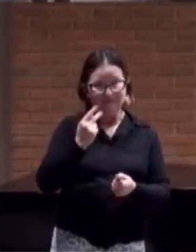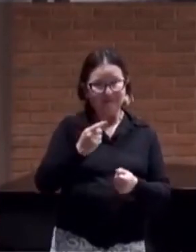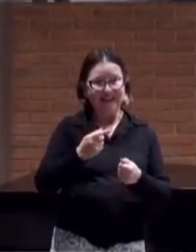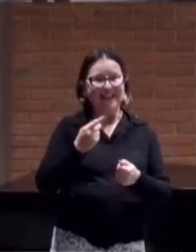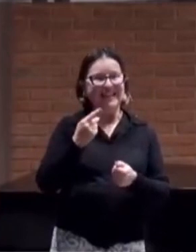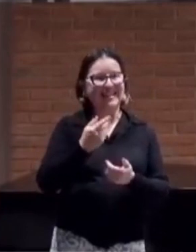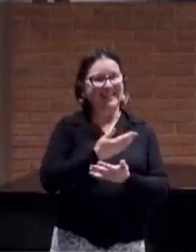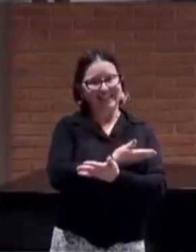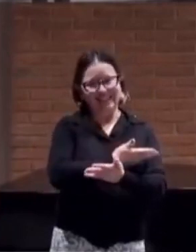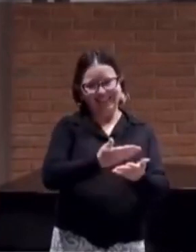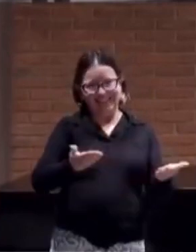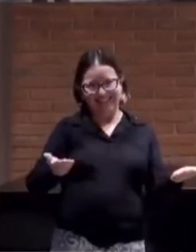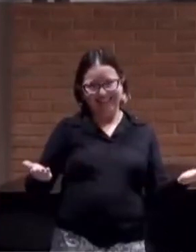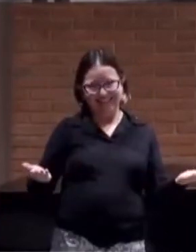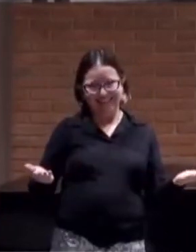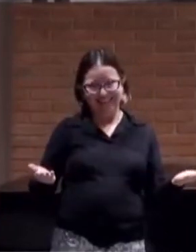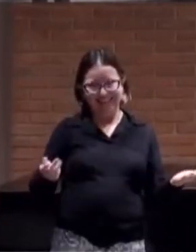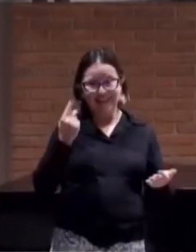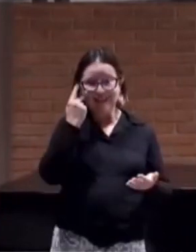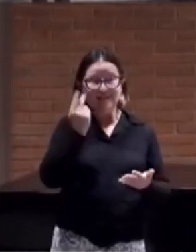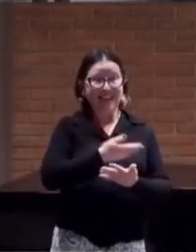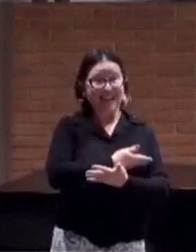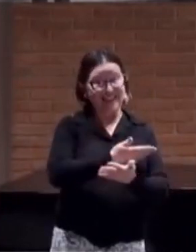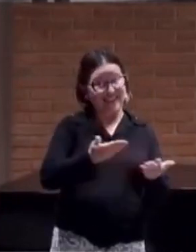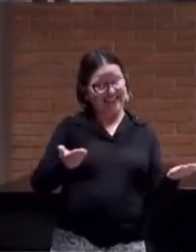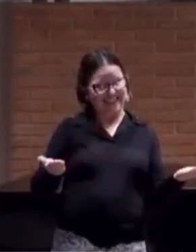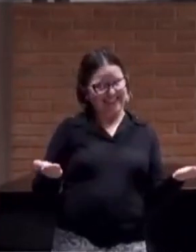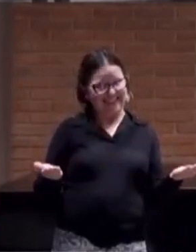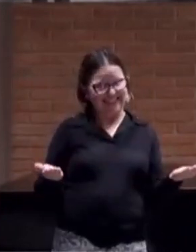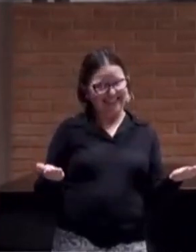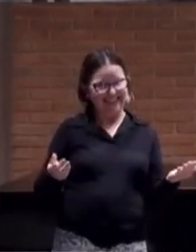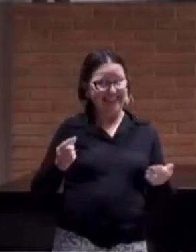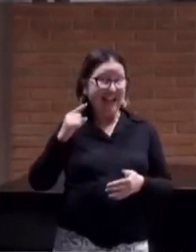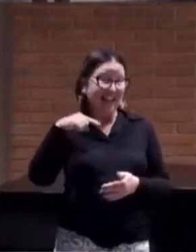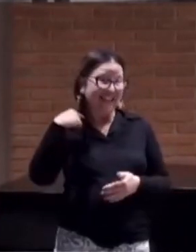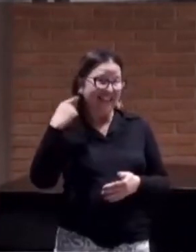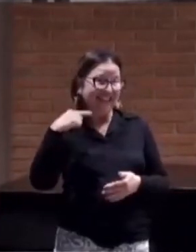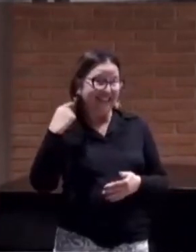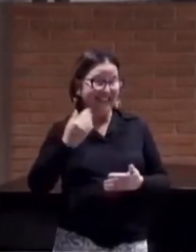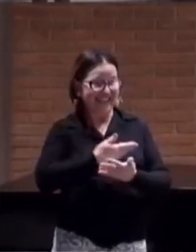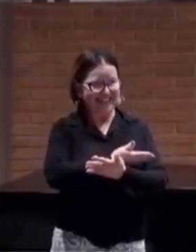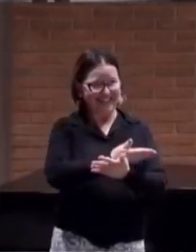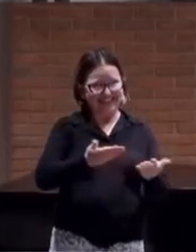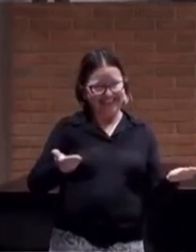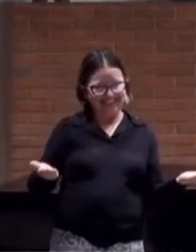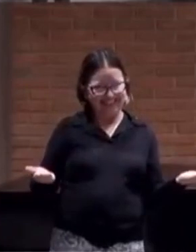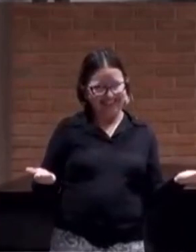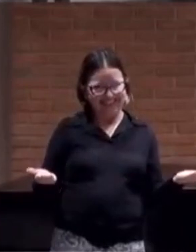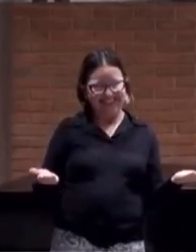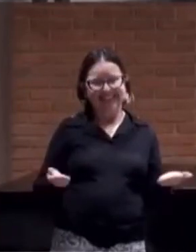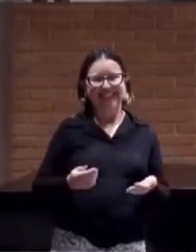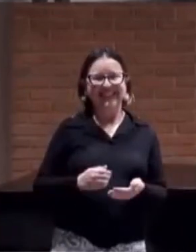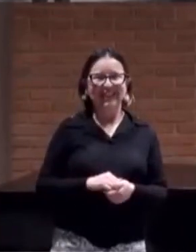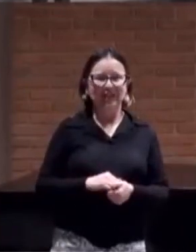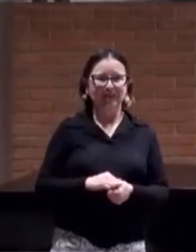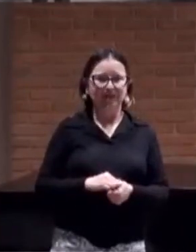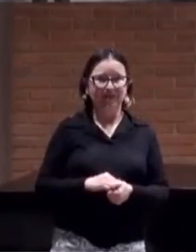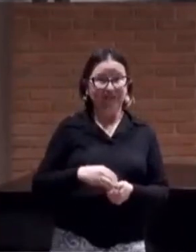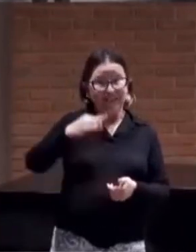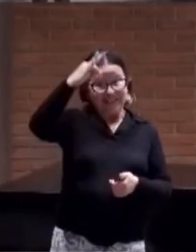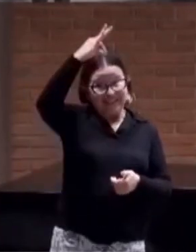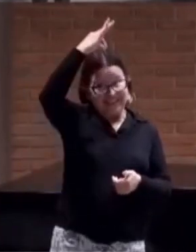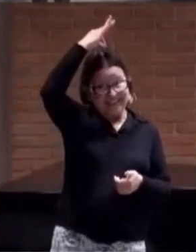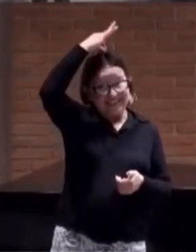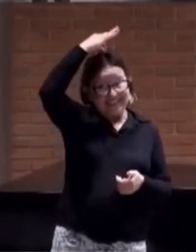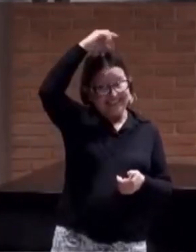vocês. Para vocês. O advogado de vocês. O